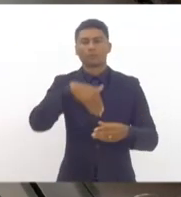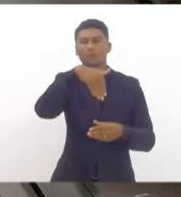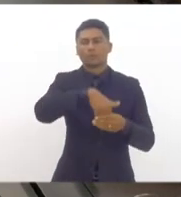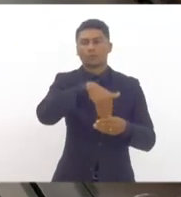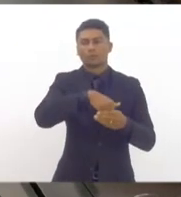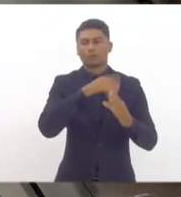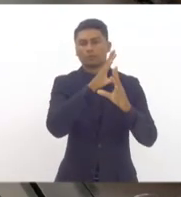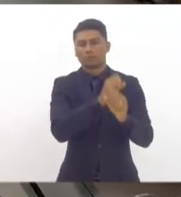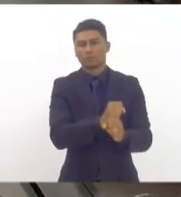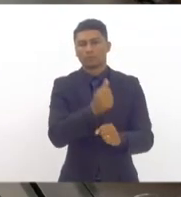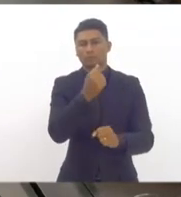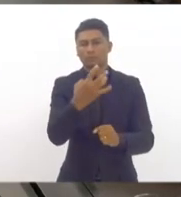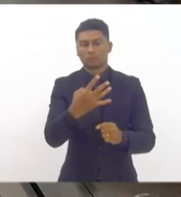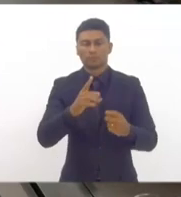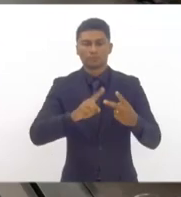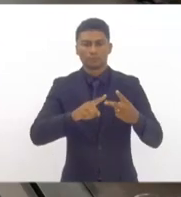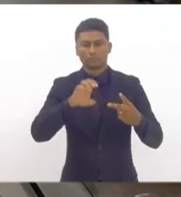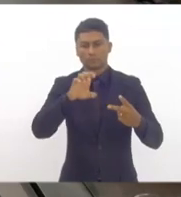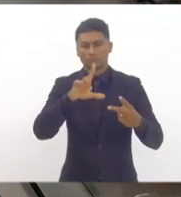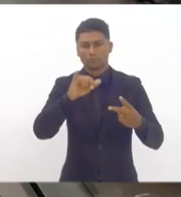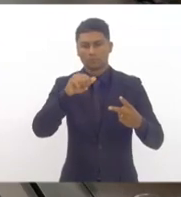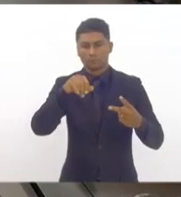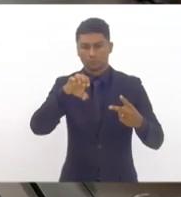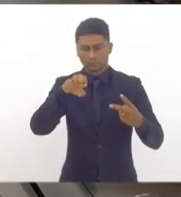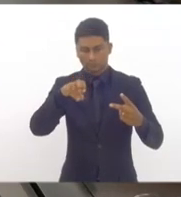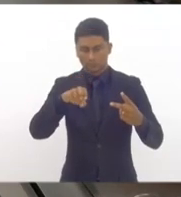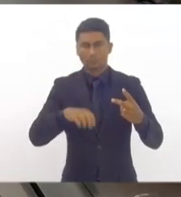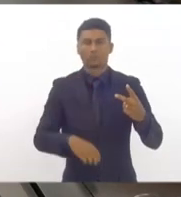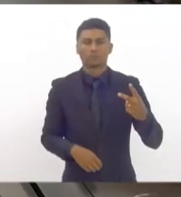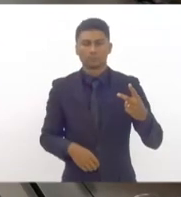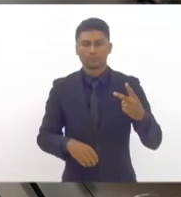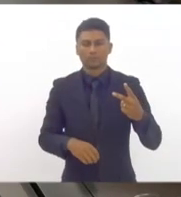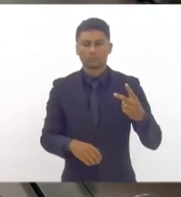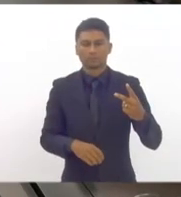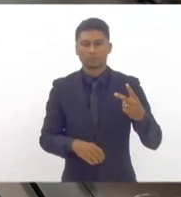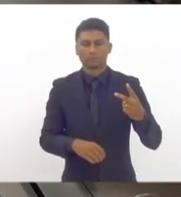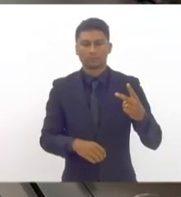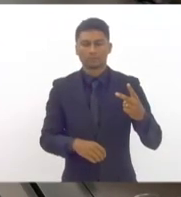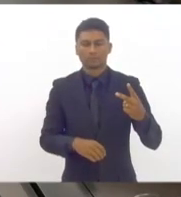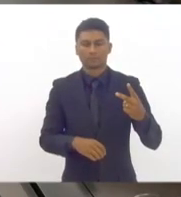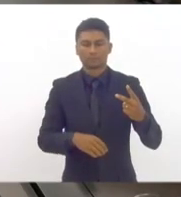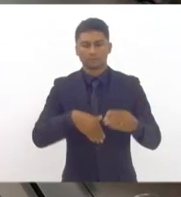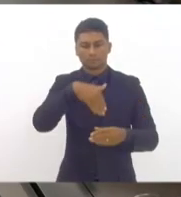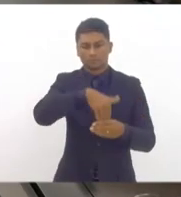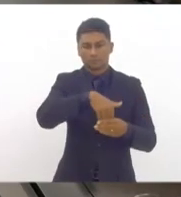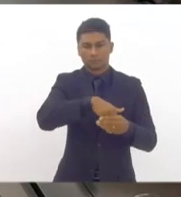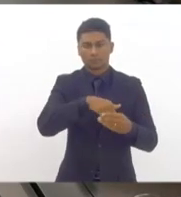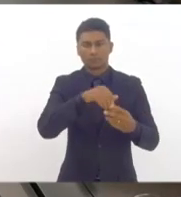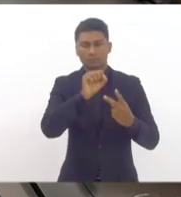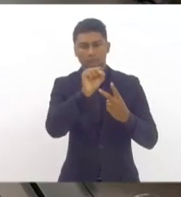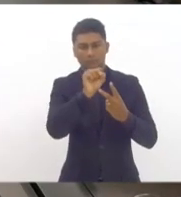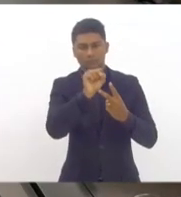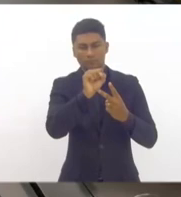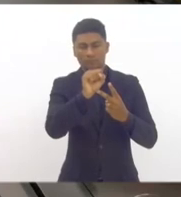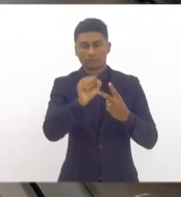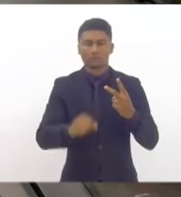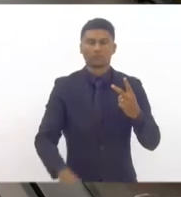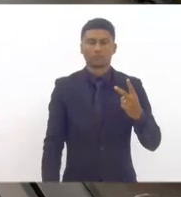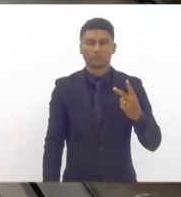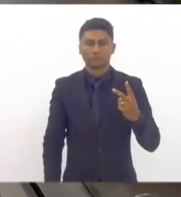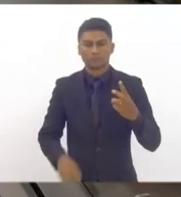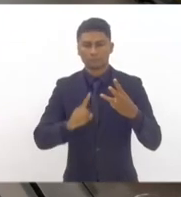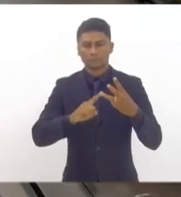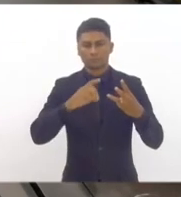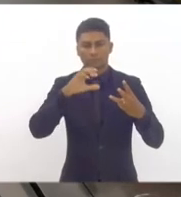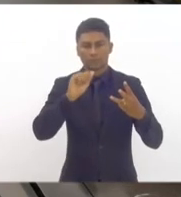votos, Eliene Maria, com 8 votos. Acertei.